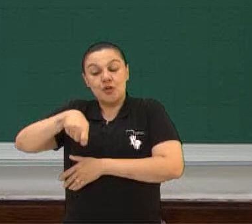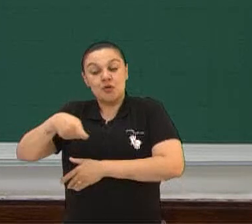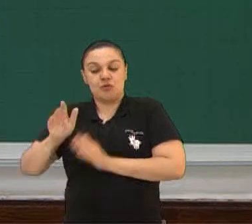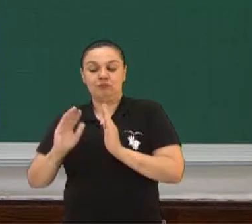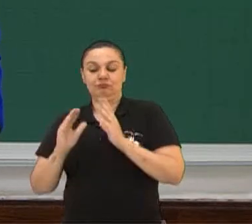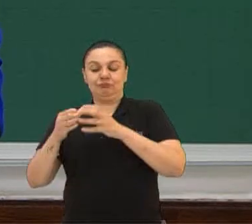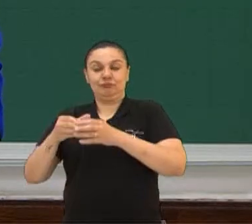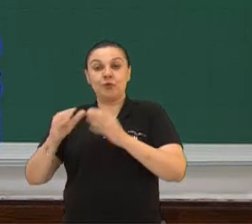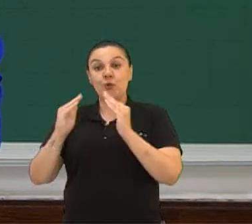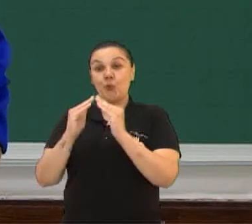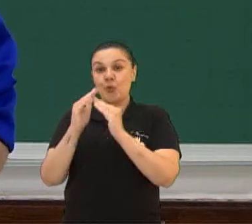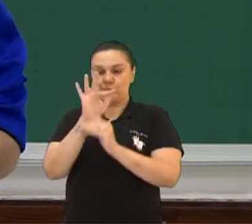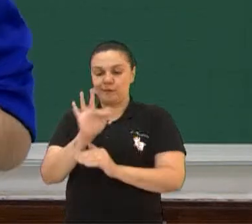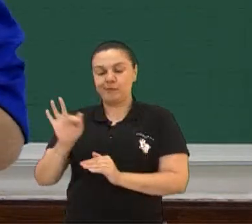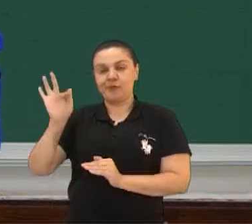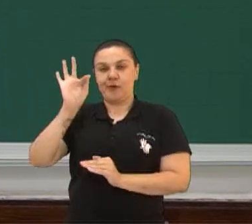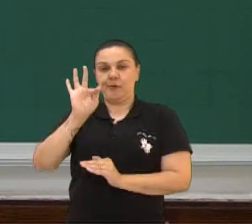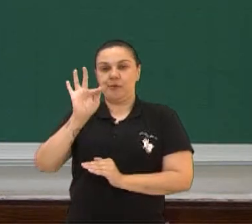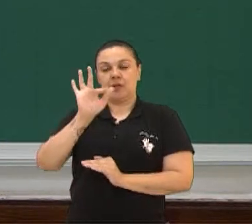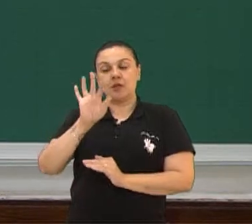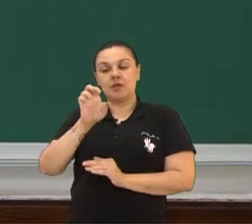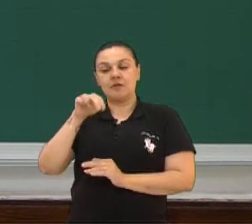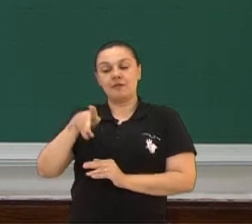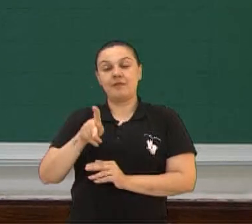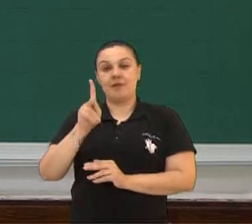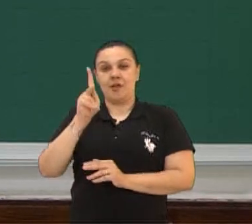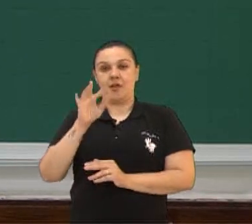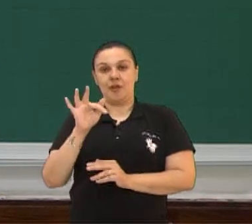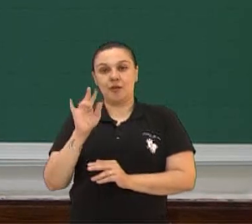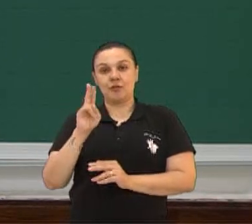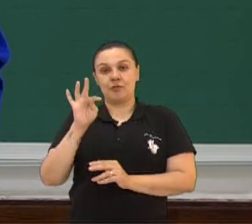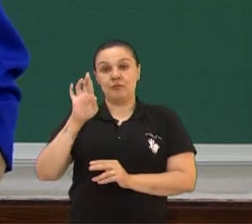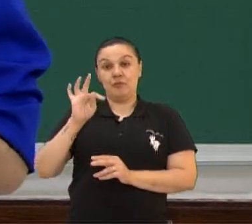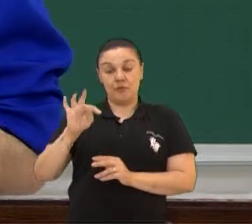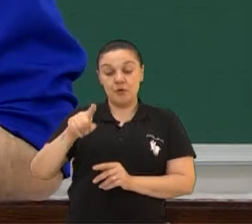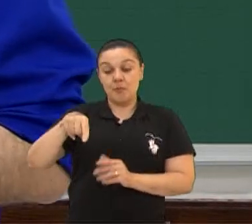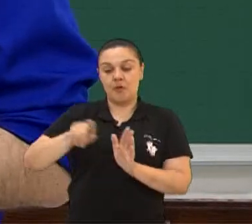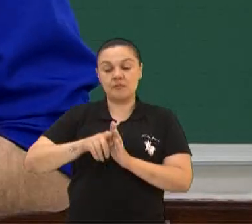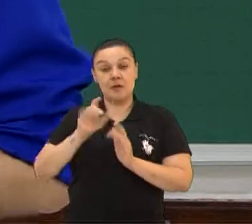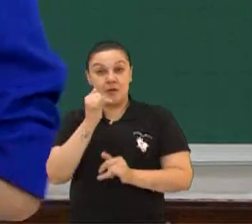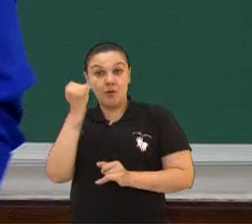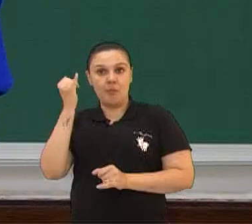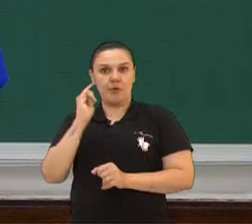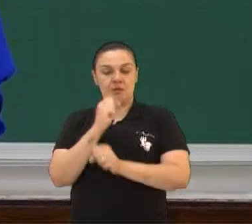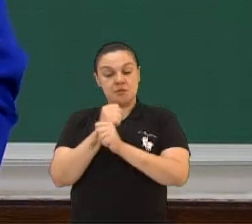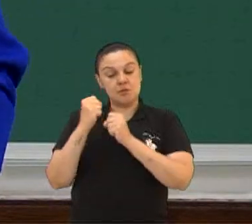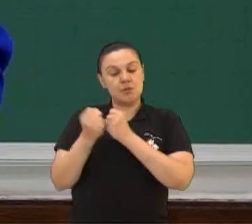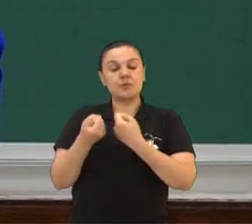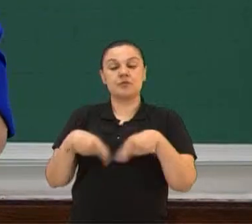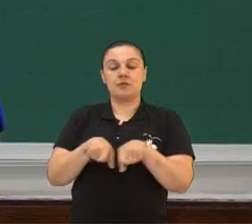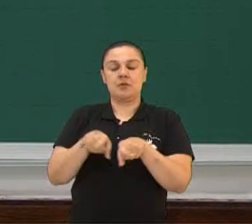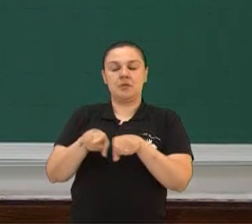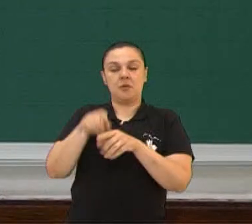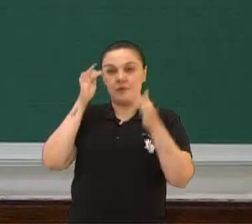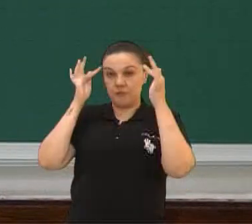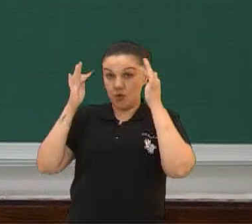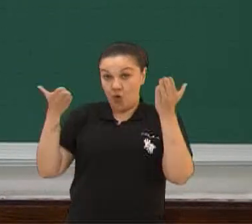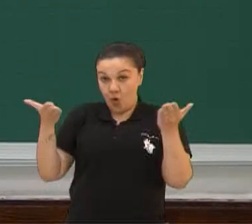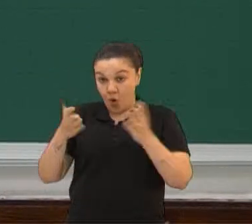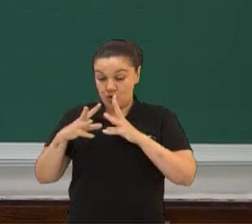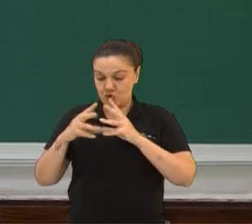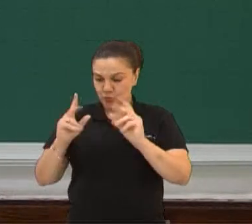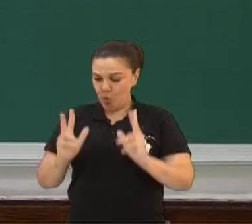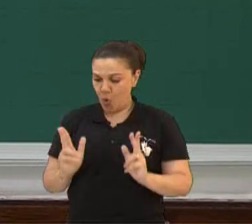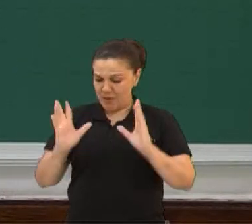Frankfurt, dado a importância desse movimento para a história da filosofia e da sociologia, tá? Hoje, nessa aula, a gente não vai conseguir fazer o